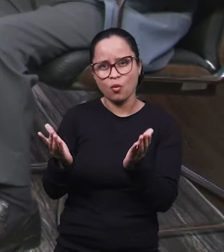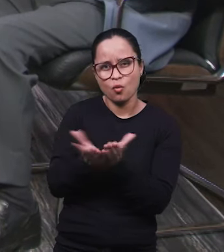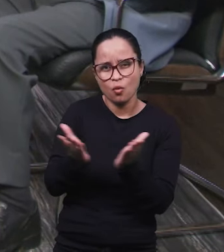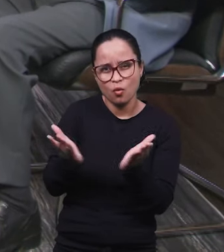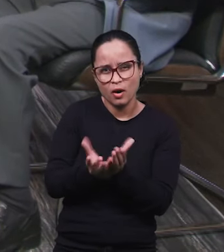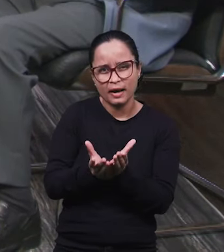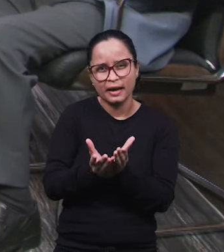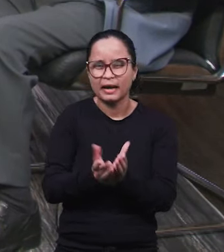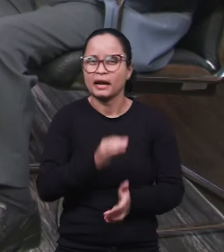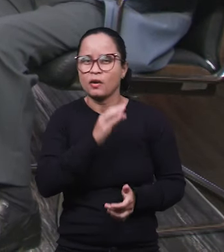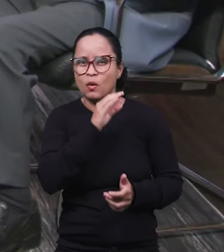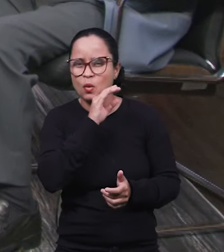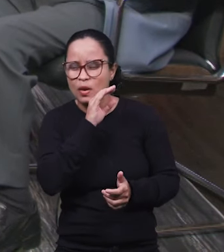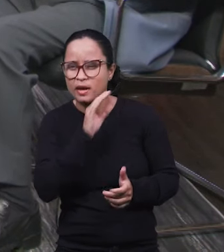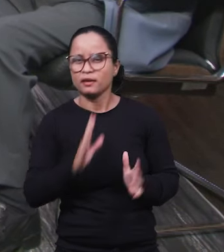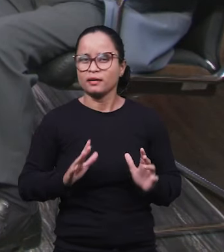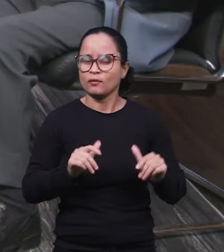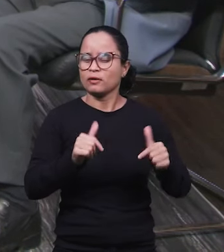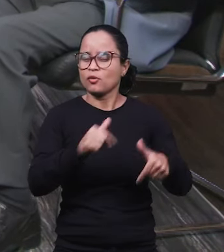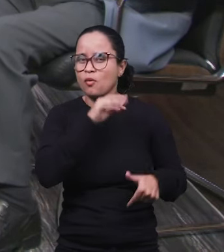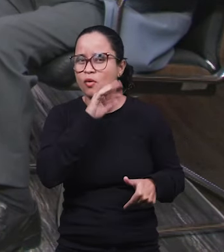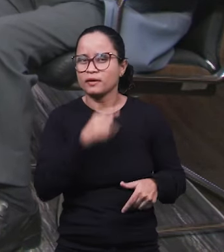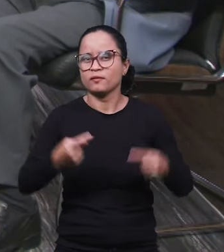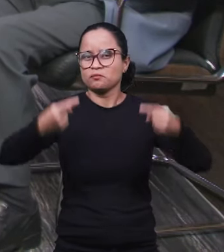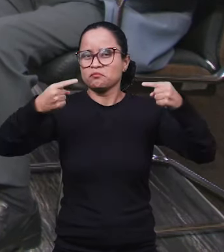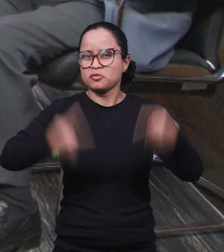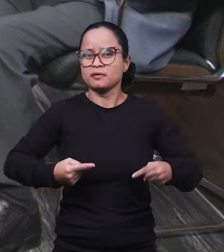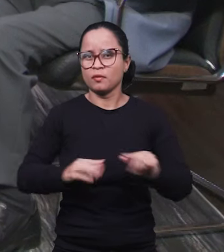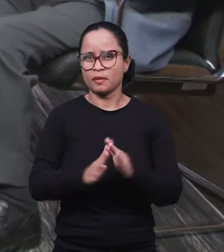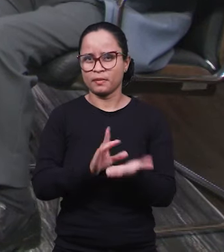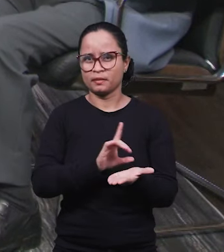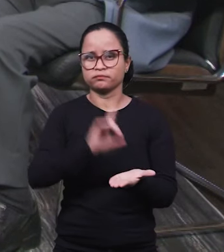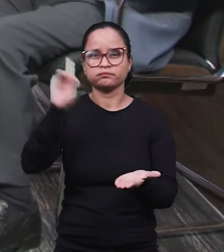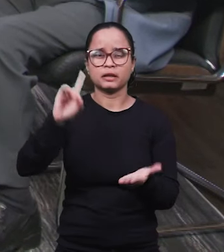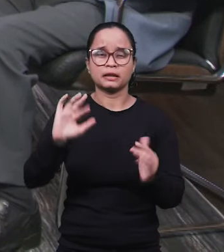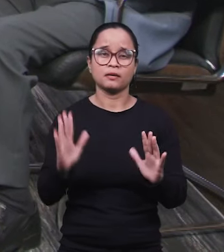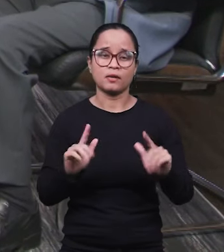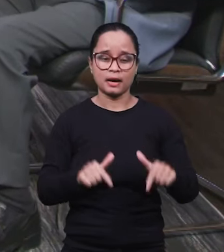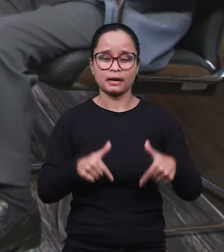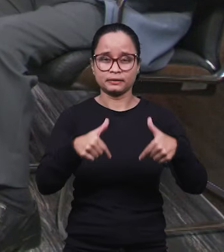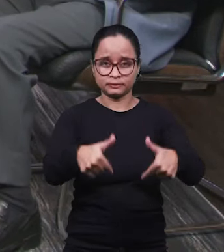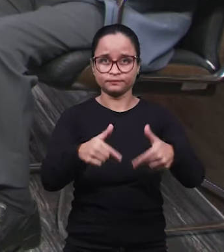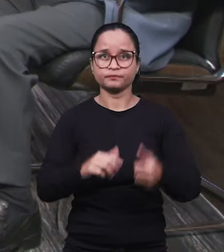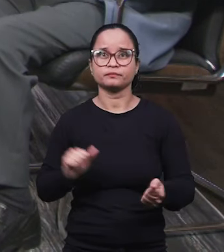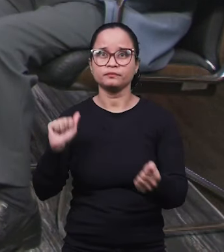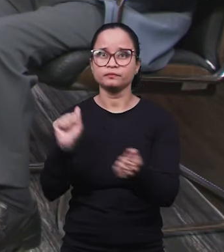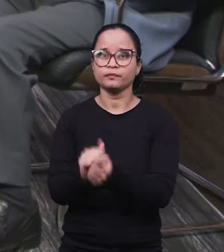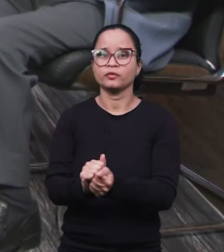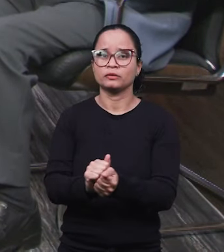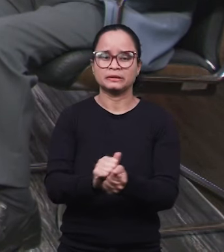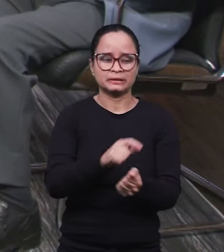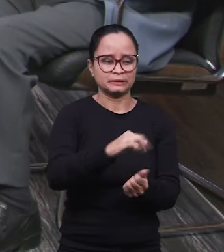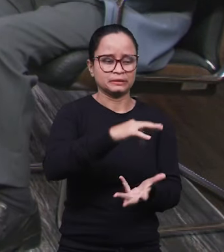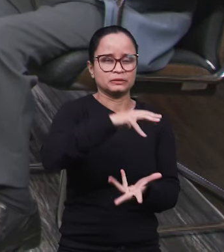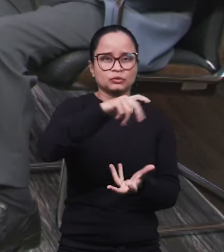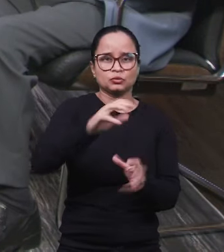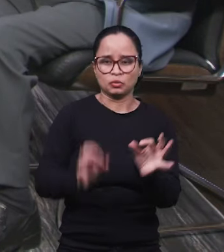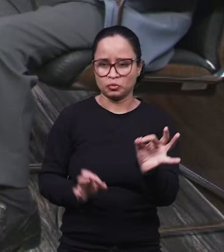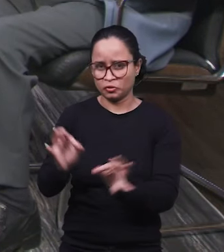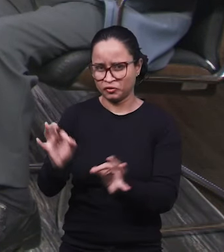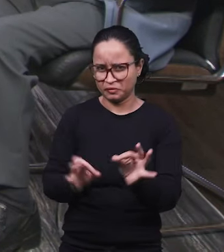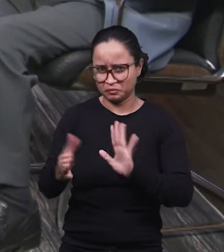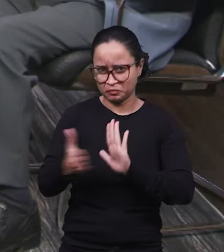grande problema ali de oposição à palavra de Deus, né? E a reação juntamente com o mundo ao projeto